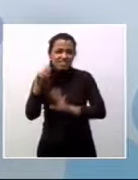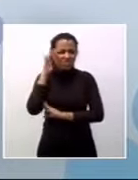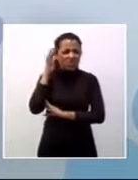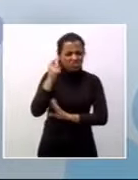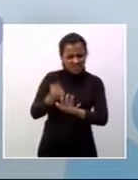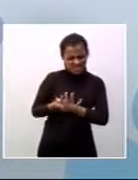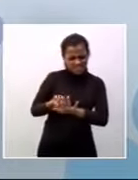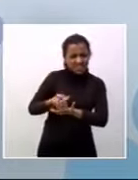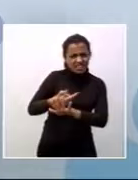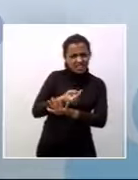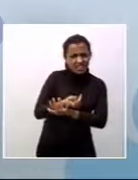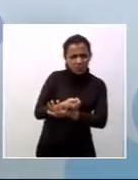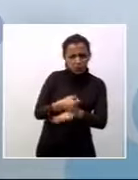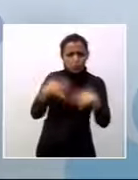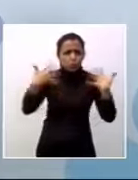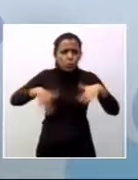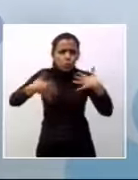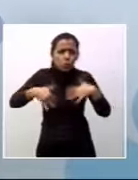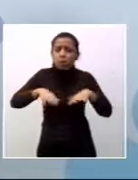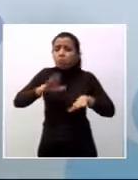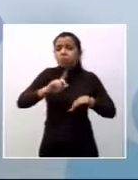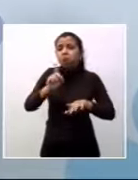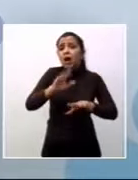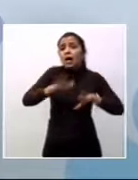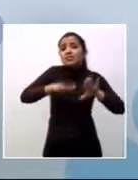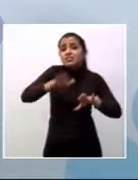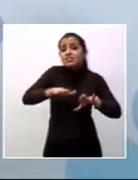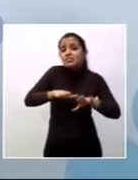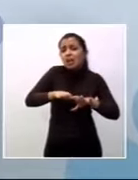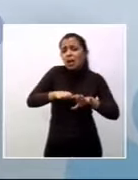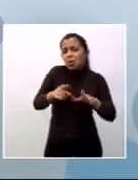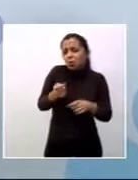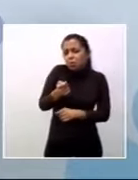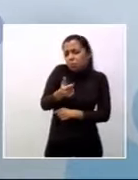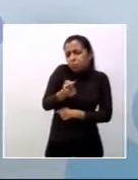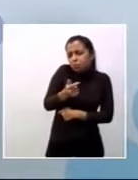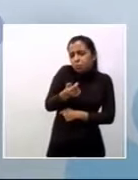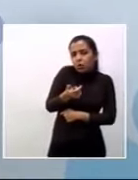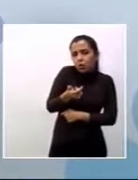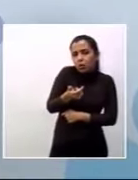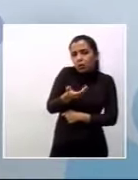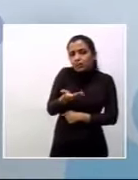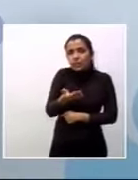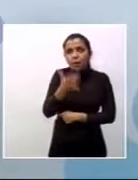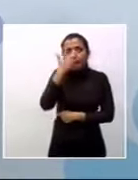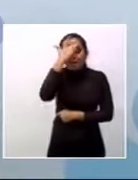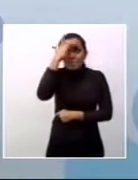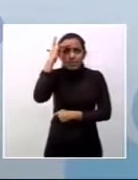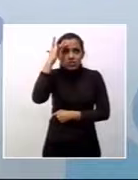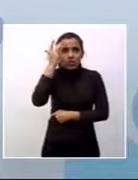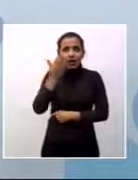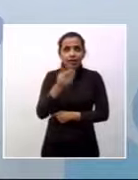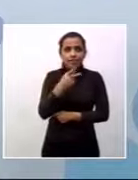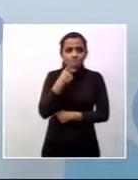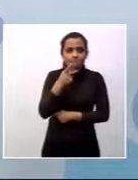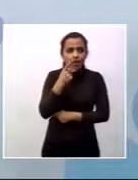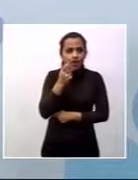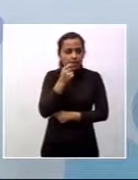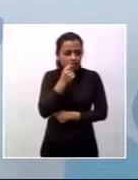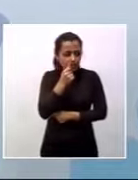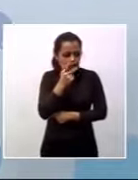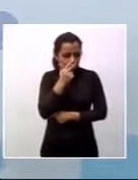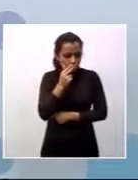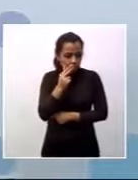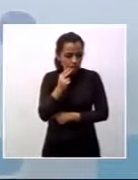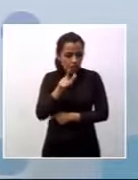mas existem sentimentos que são melhores como quando alguém fala mal da gente ou um exemplo quando falaram acho que foi o